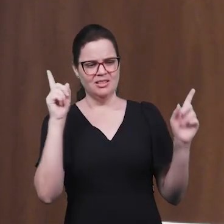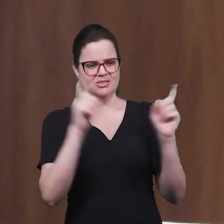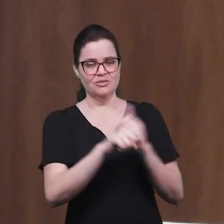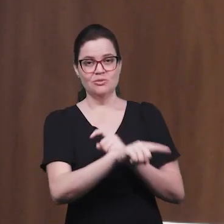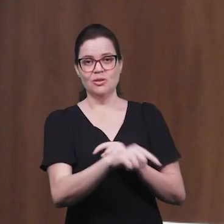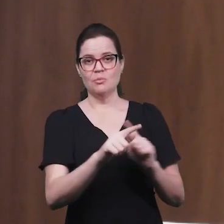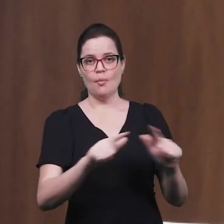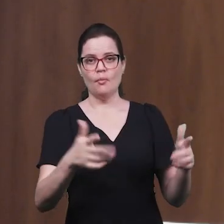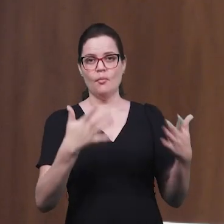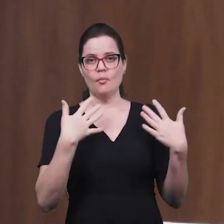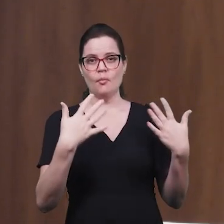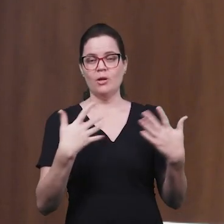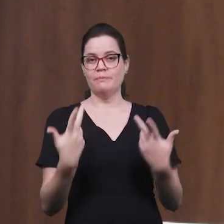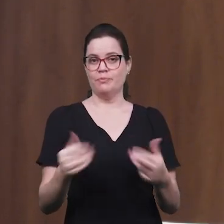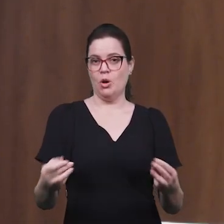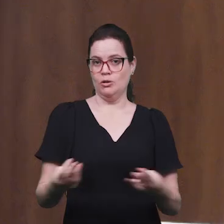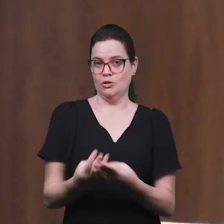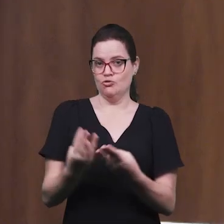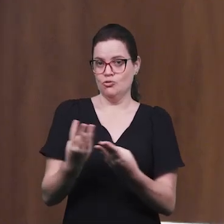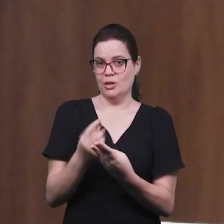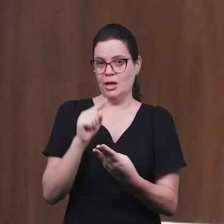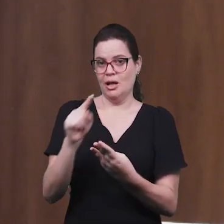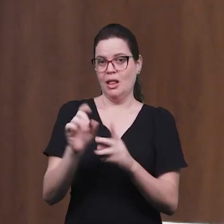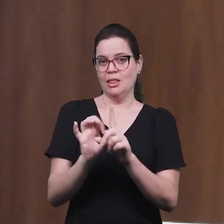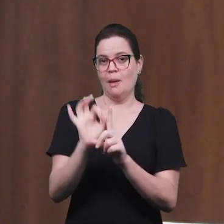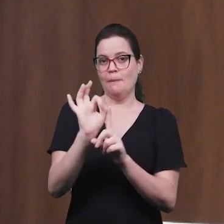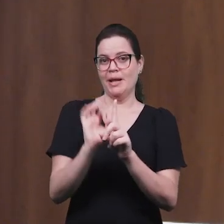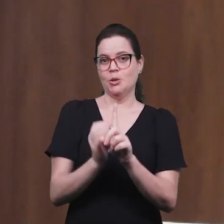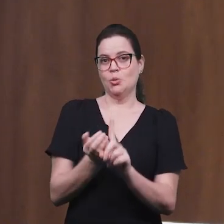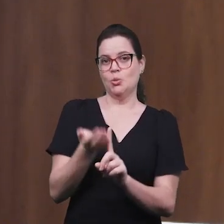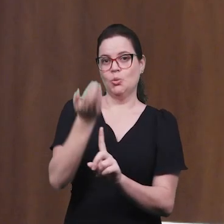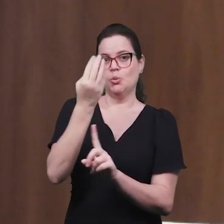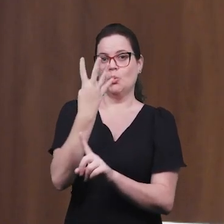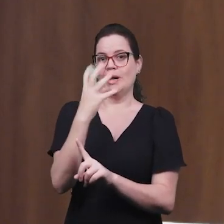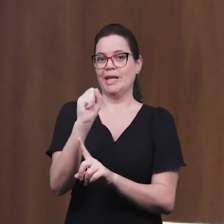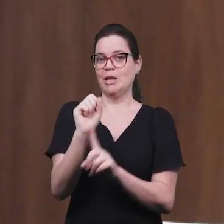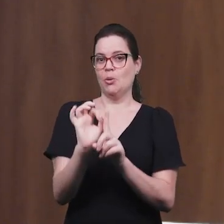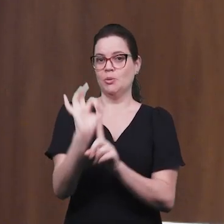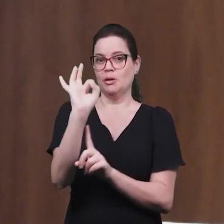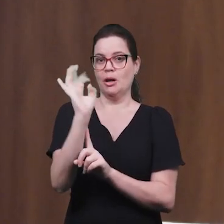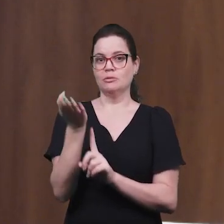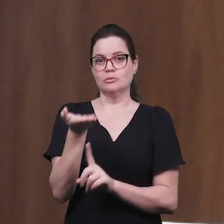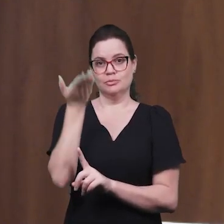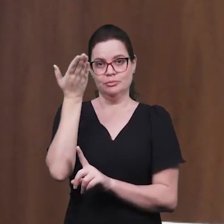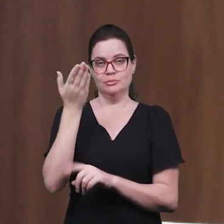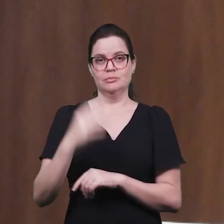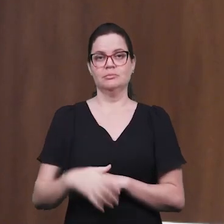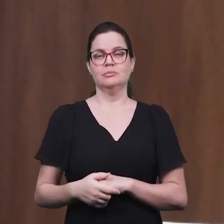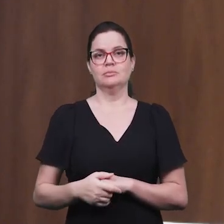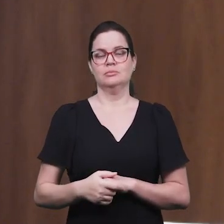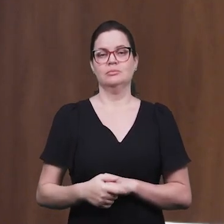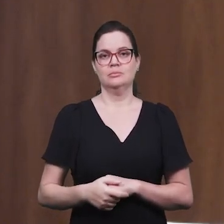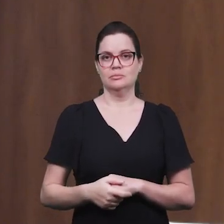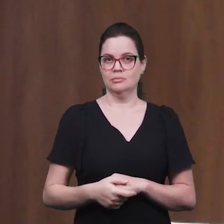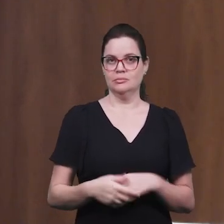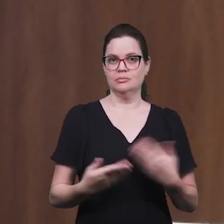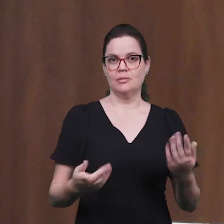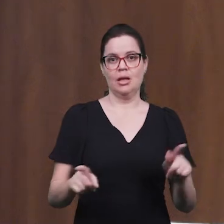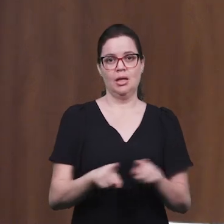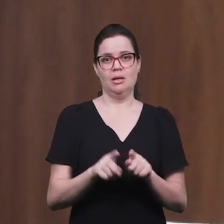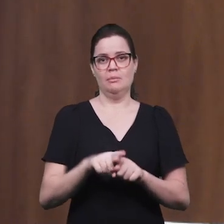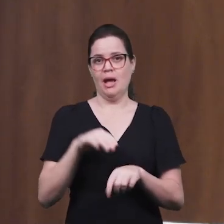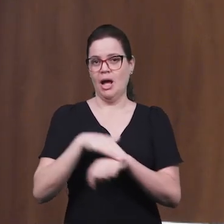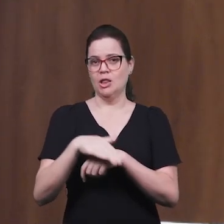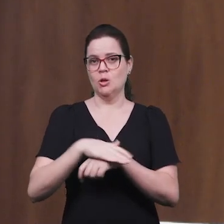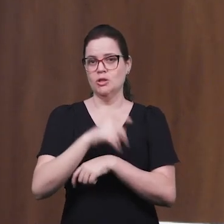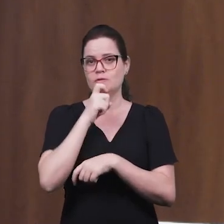No deserto da Judéia, por exemplo, a temperatura pode chegar até 48 graus acima de 0 Celsius. Muito frio